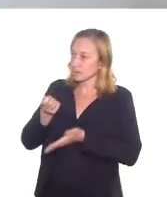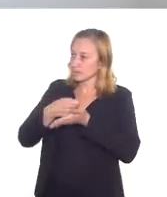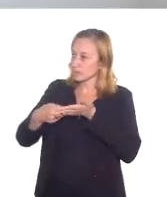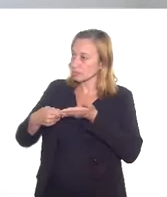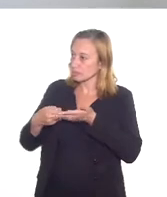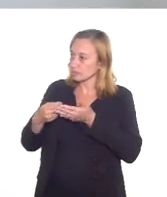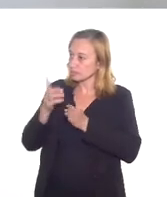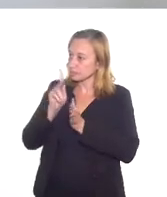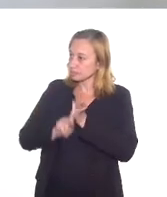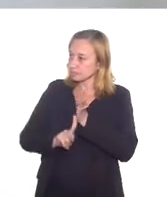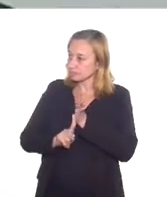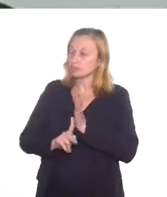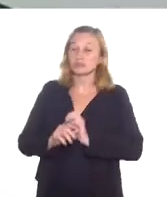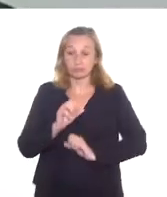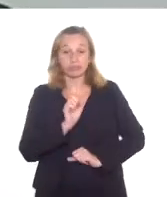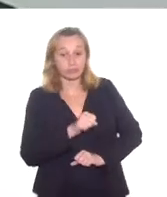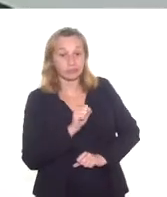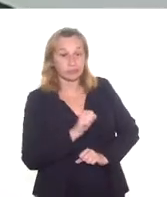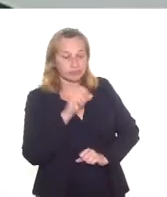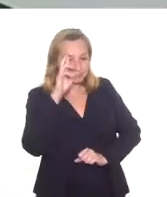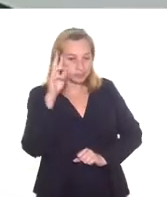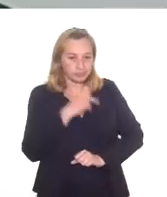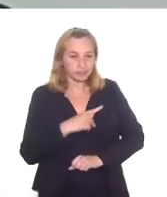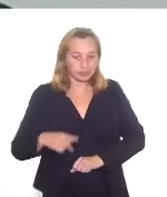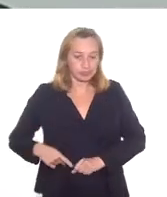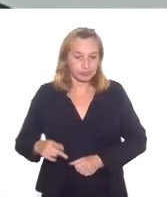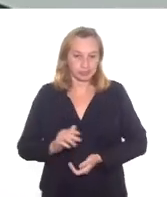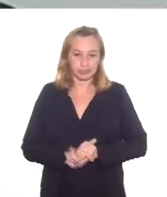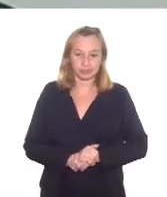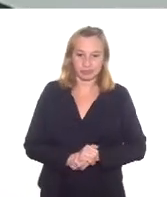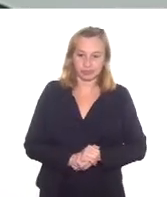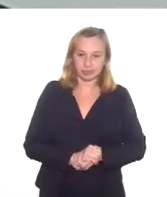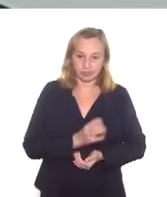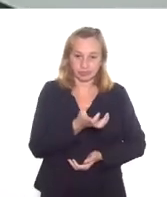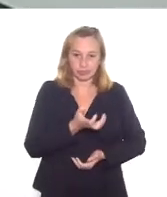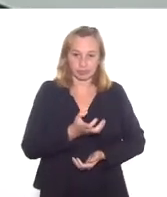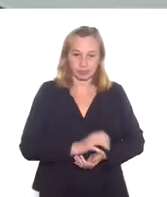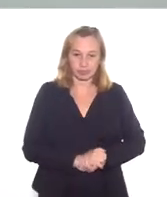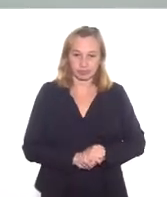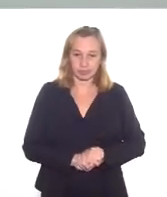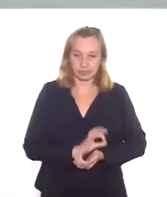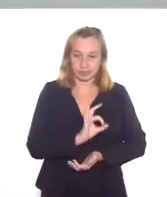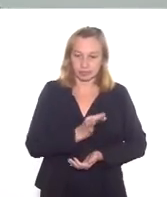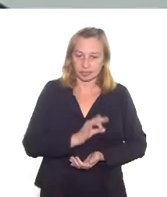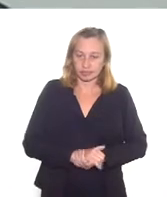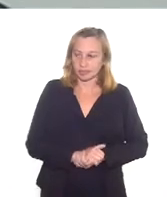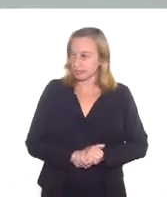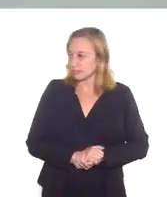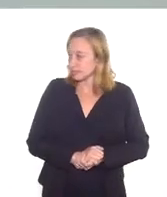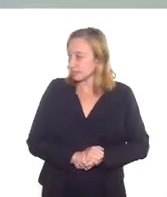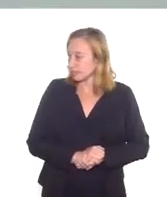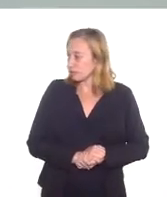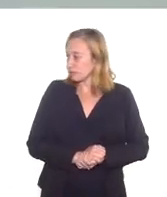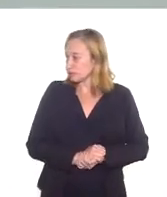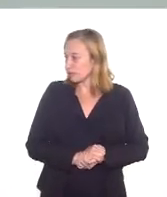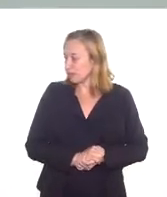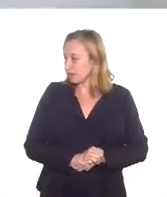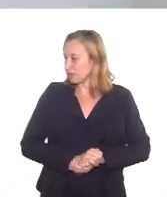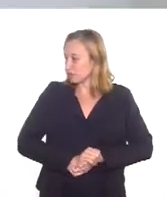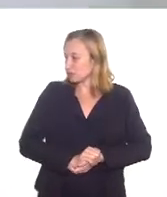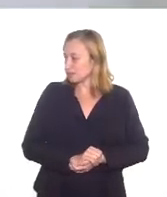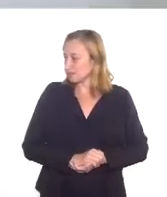projeto? Ah, vou sim, senhor presidente. Boa, é que eu quero sim. Óbvio. Senhor presidente.